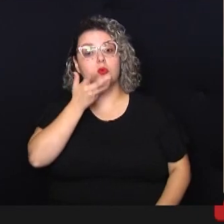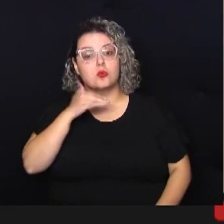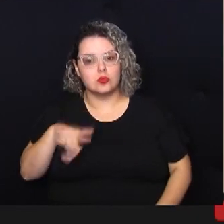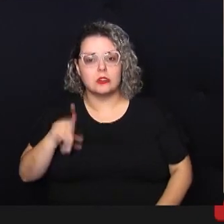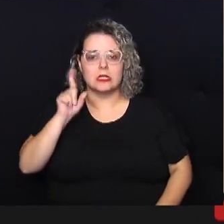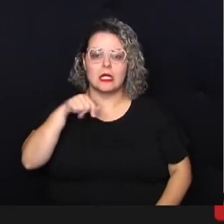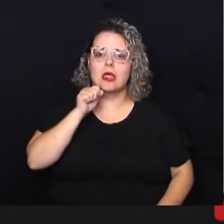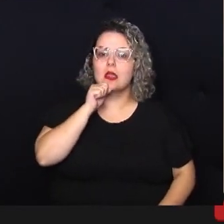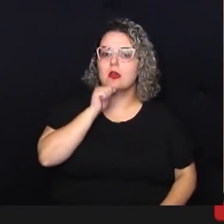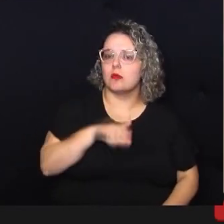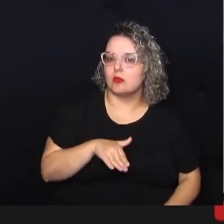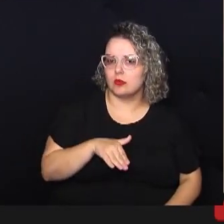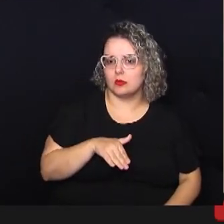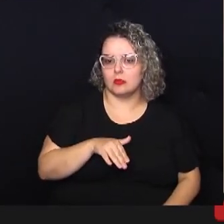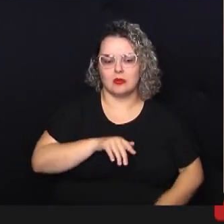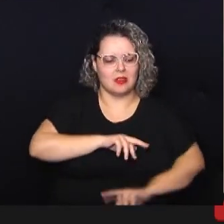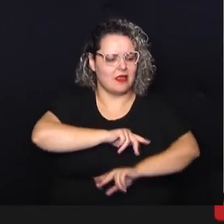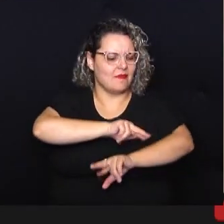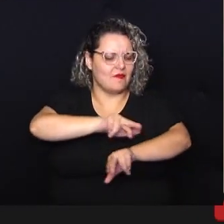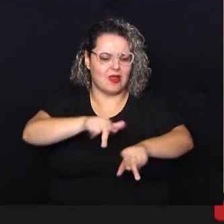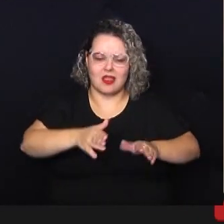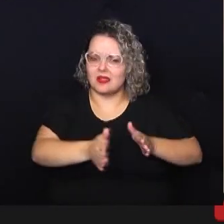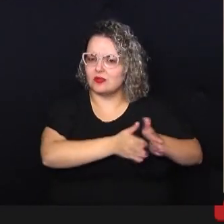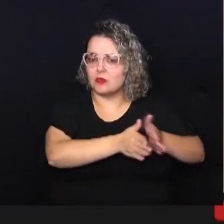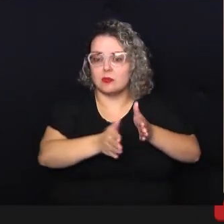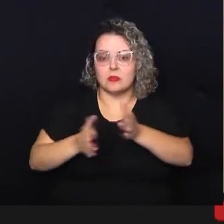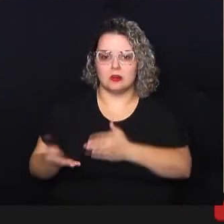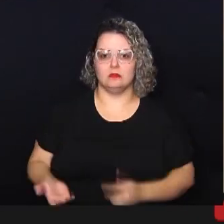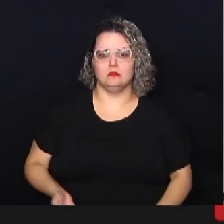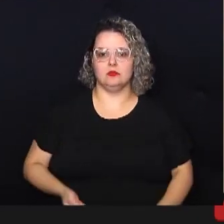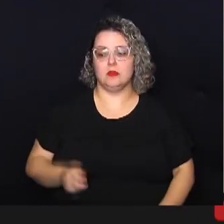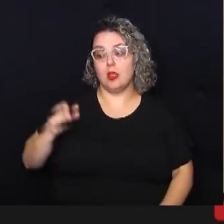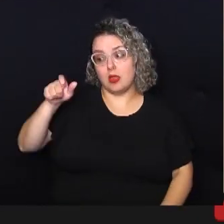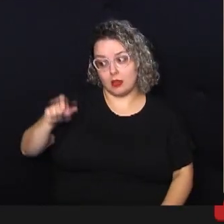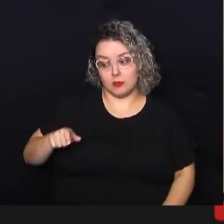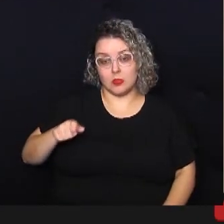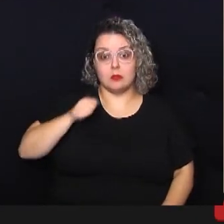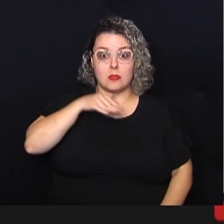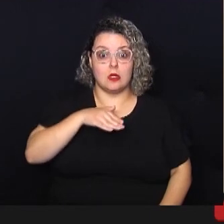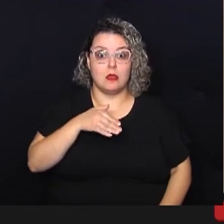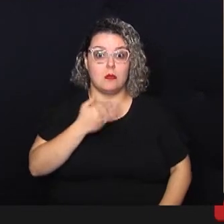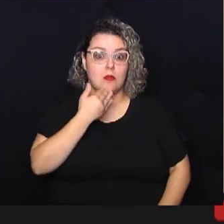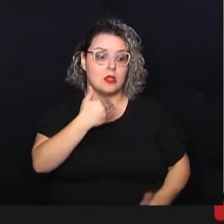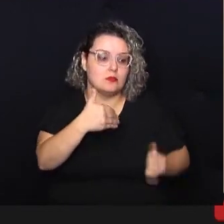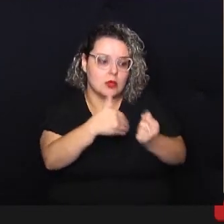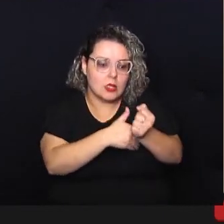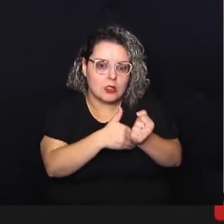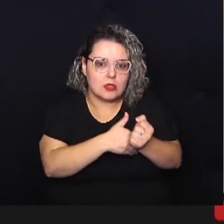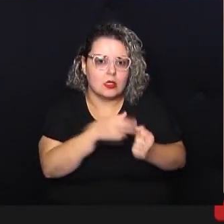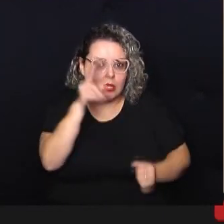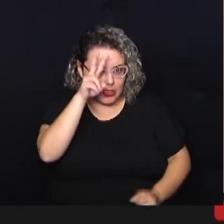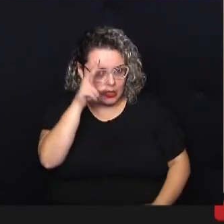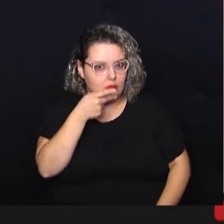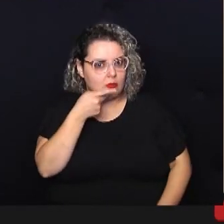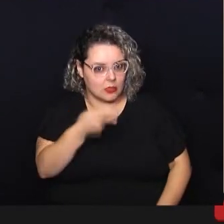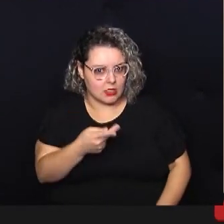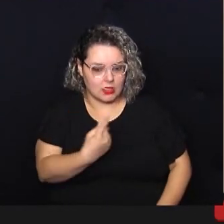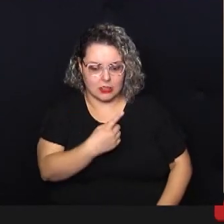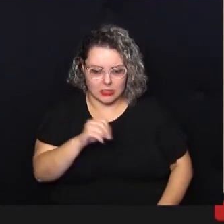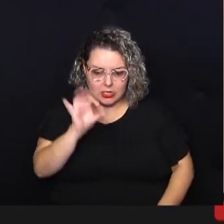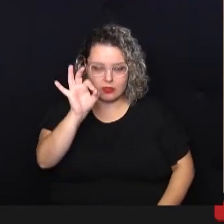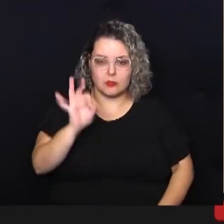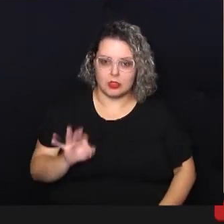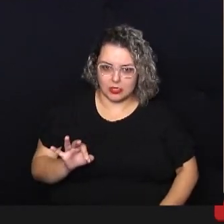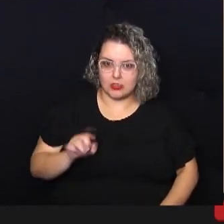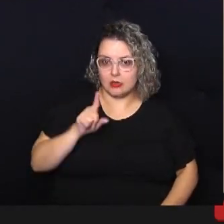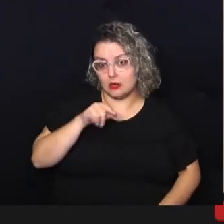abusada, em muitos momentos, esse abusador pede para aquela criança guardar segredo. Lembra que eu falei que só 10% dos casos